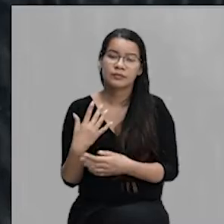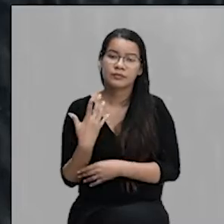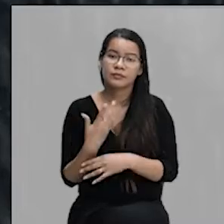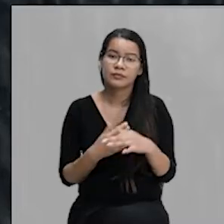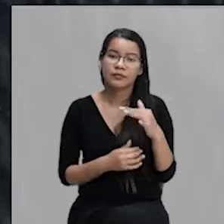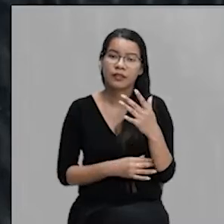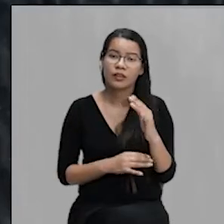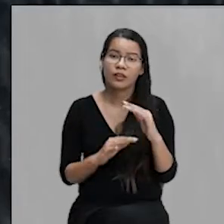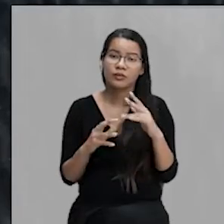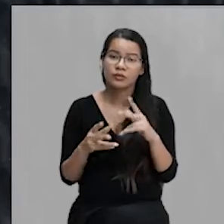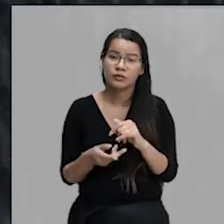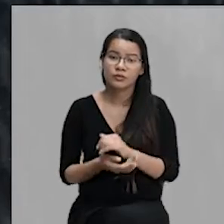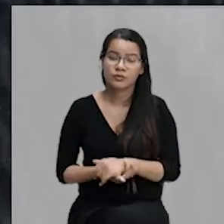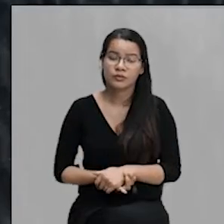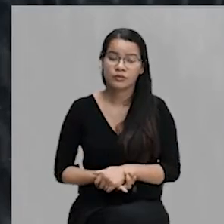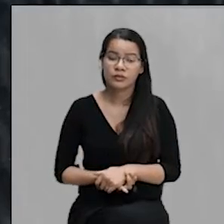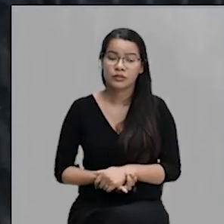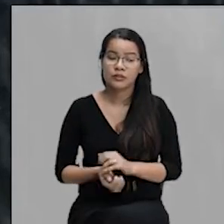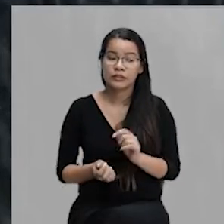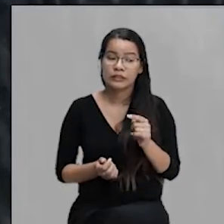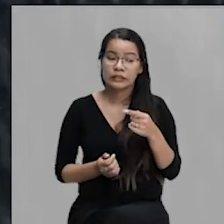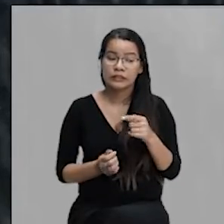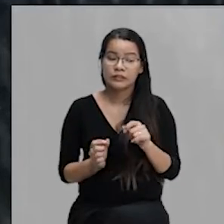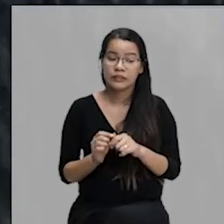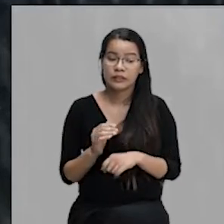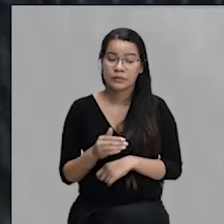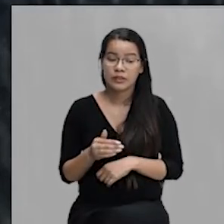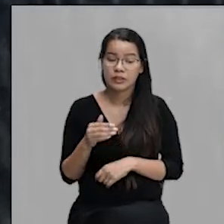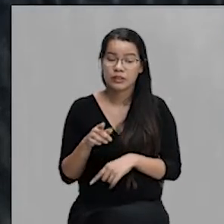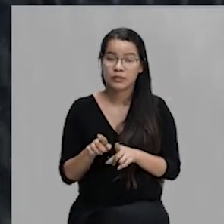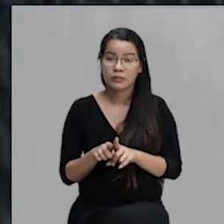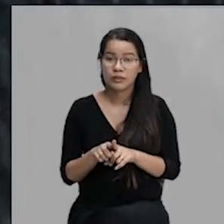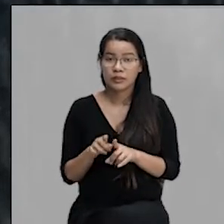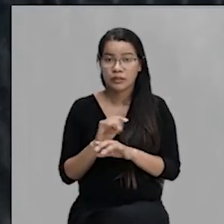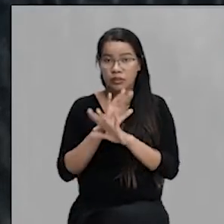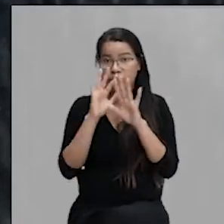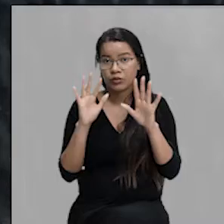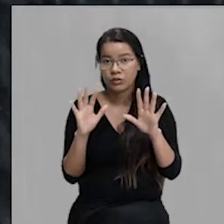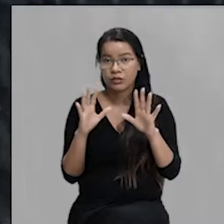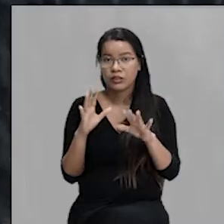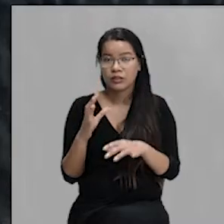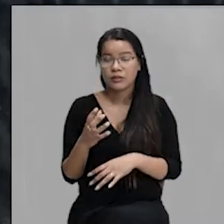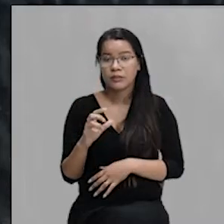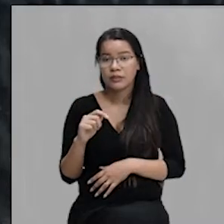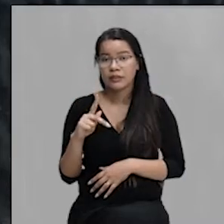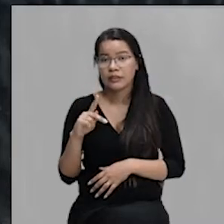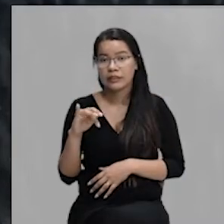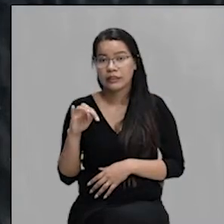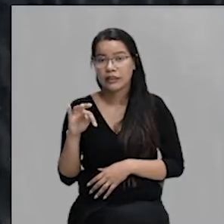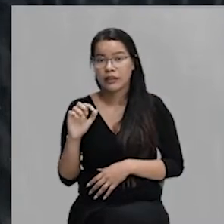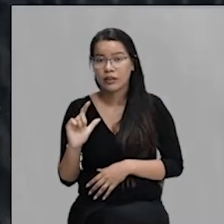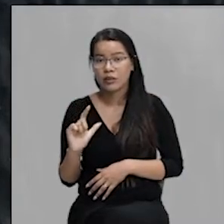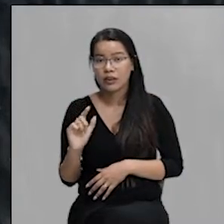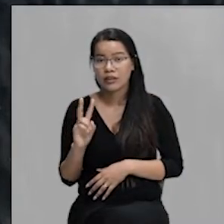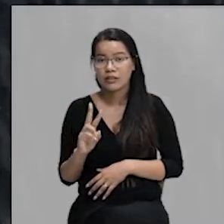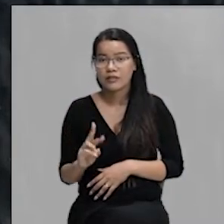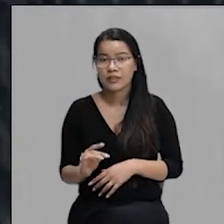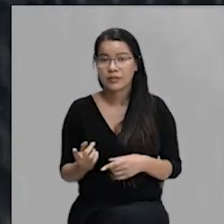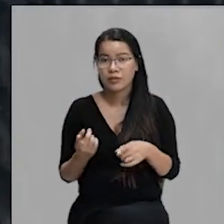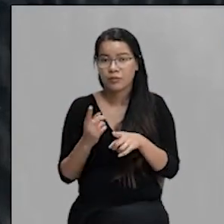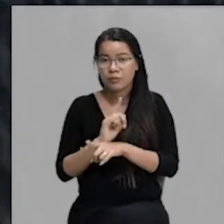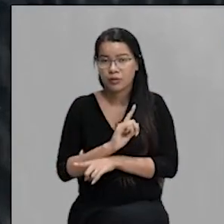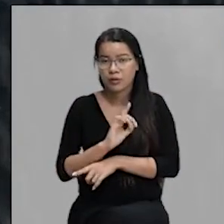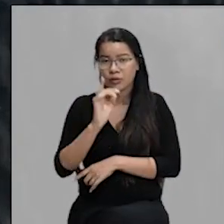ambiente. E isso faz parte também da lógica do capital, né? Por vezes, a lógica do capital se opõe à